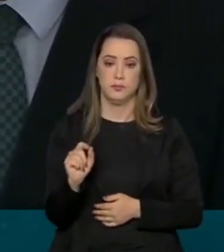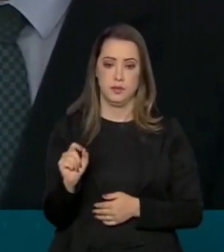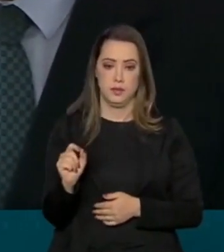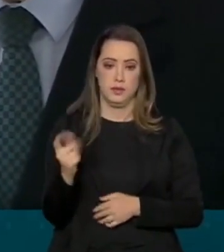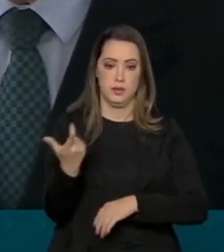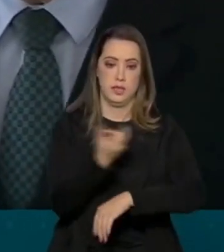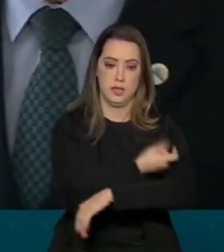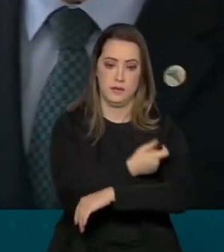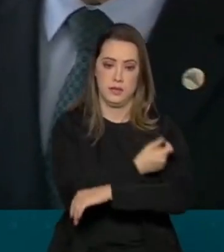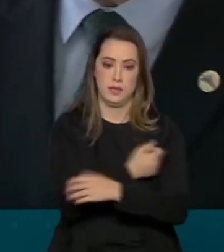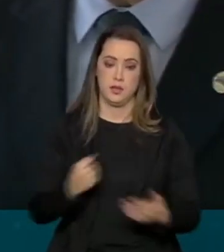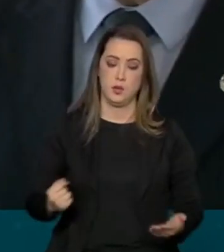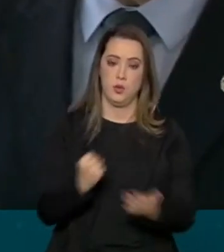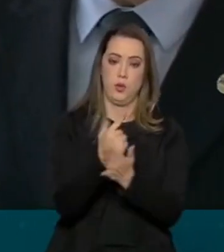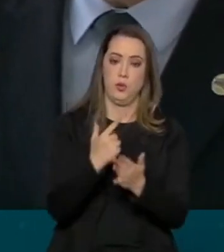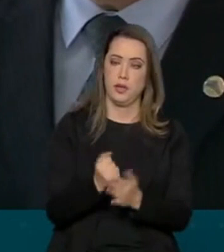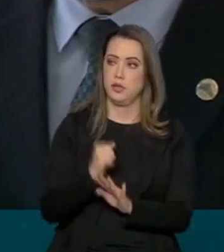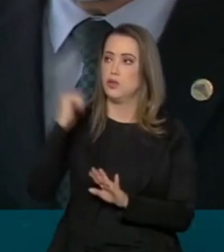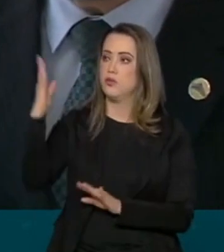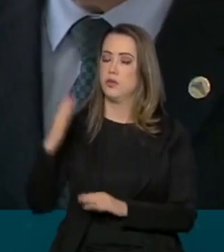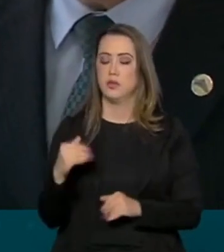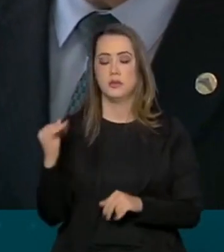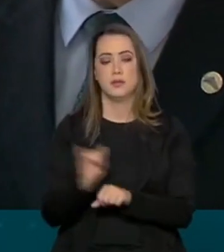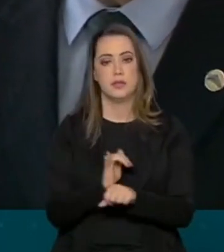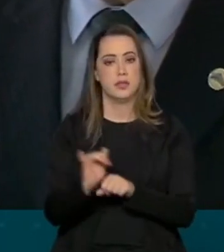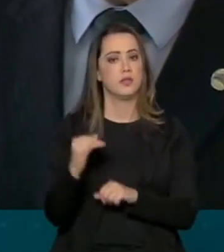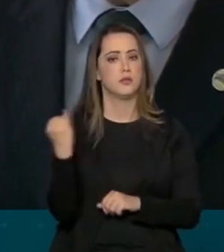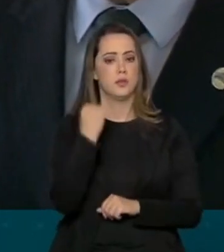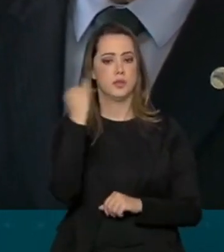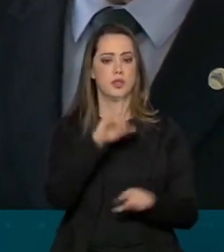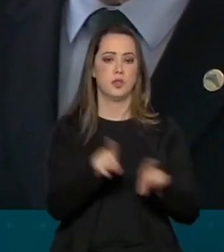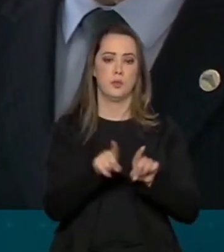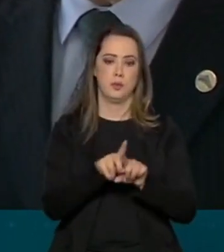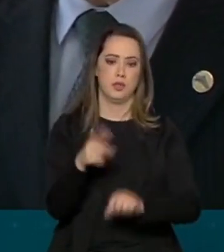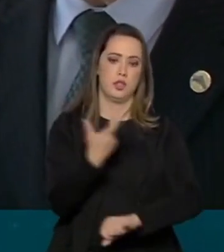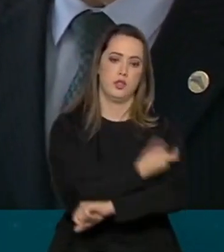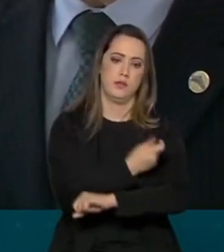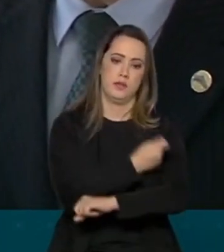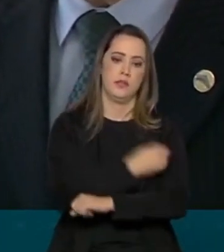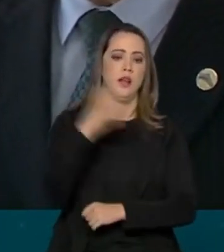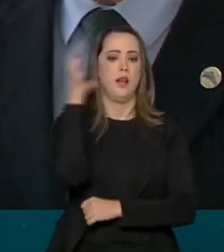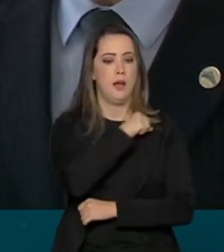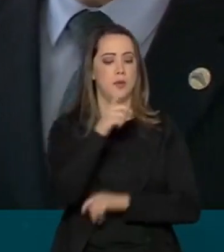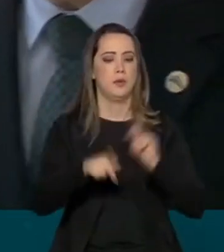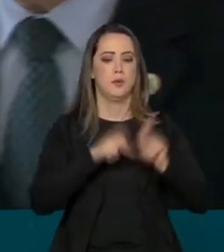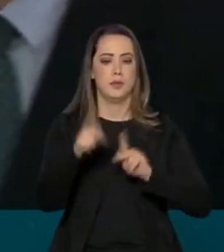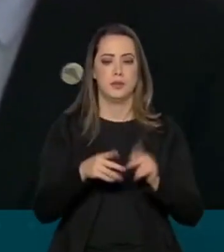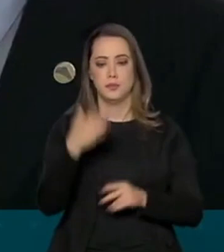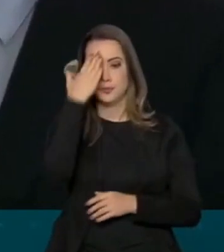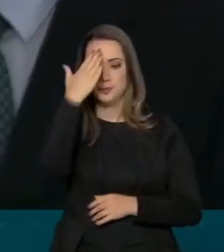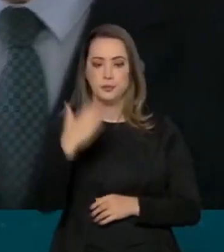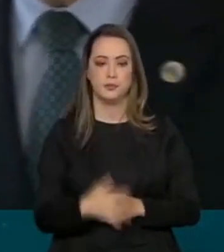das vacinas importadas, que são extremamente importantes também para que a gente tenha a vacinação da população o mais rápido possível.